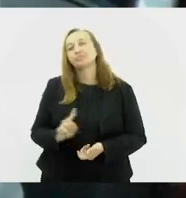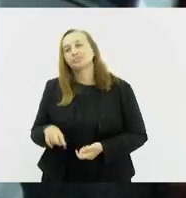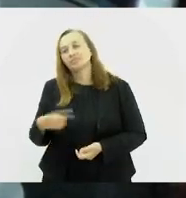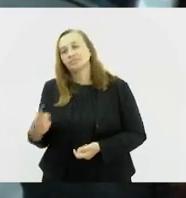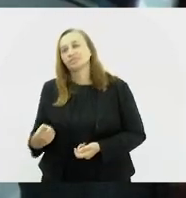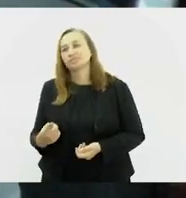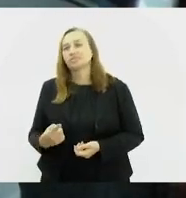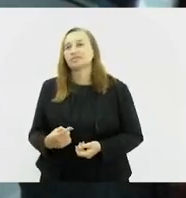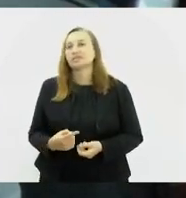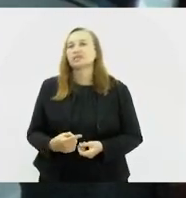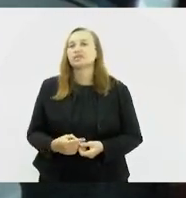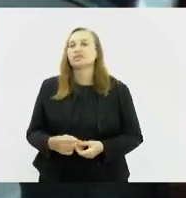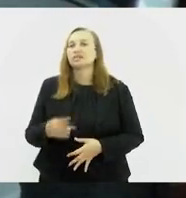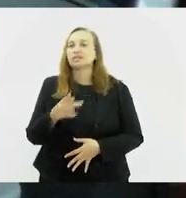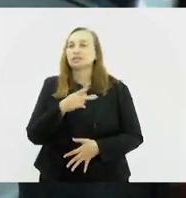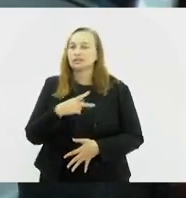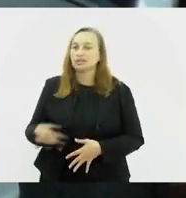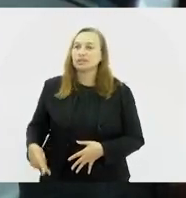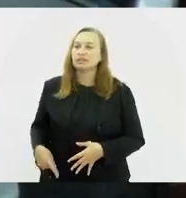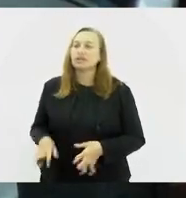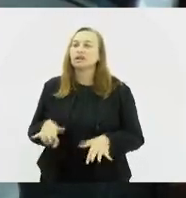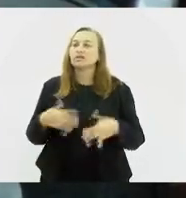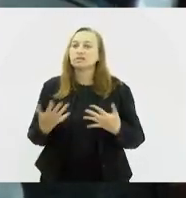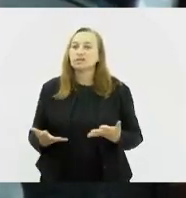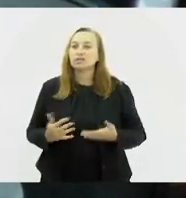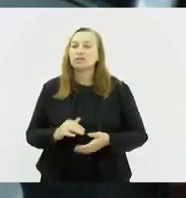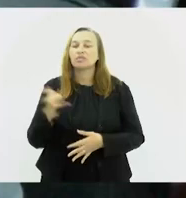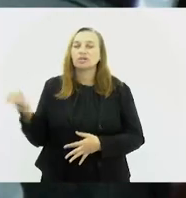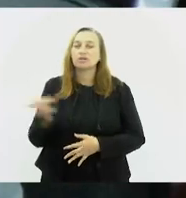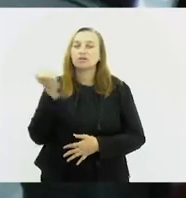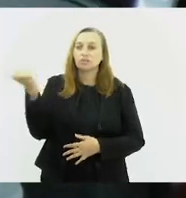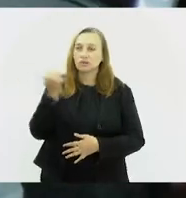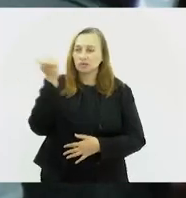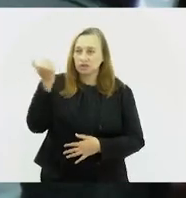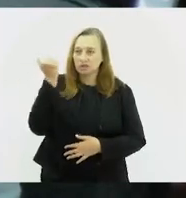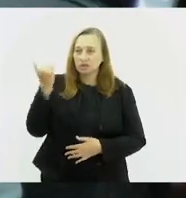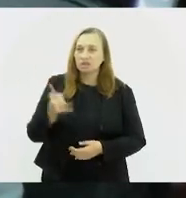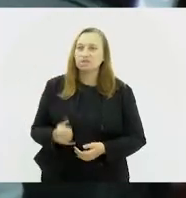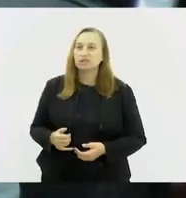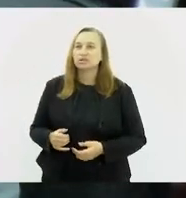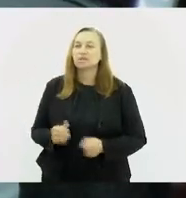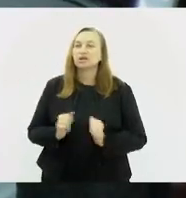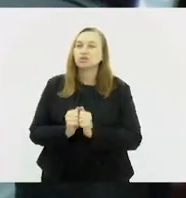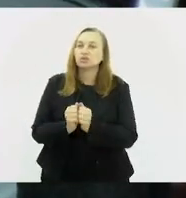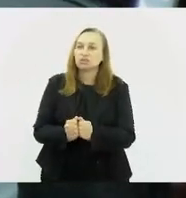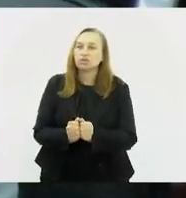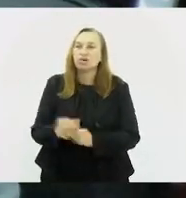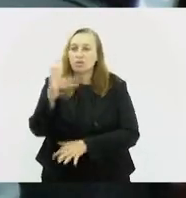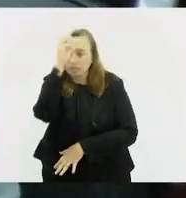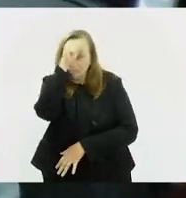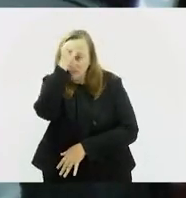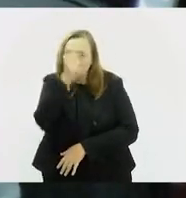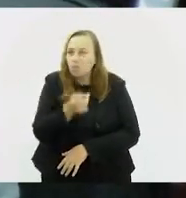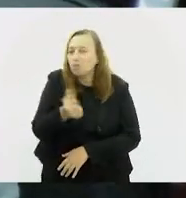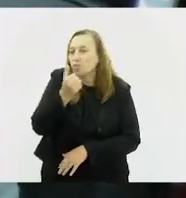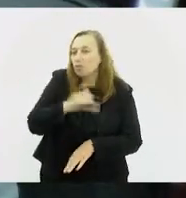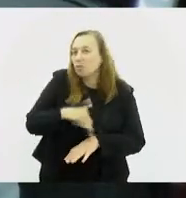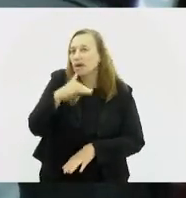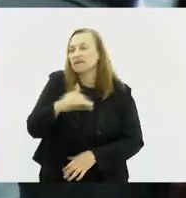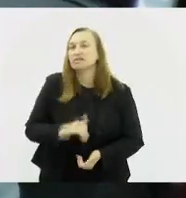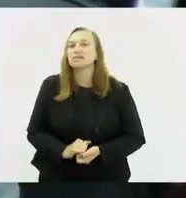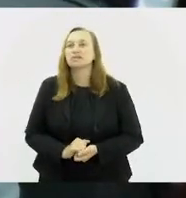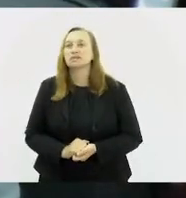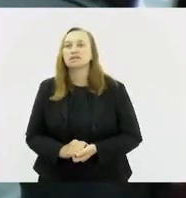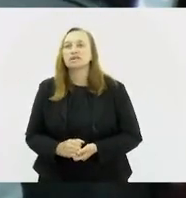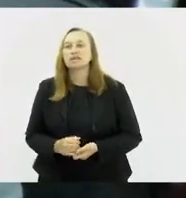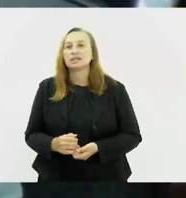também presidir essa comissão. Então, é muito importante a gente estar presente para a gente aprender um pouco mais e colocar essas